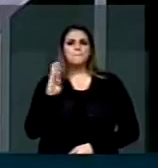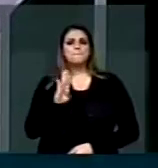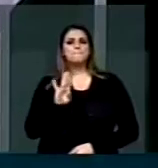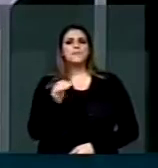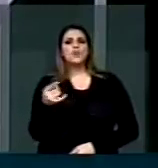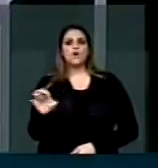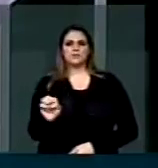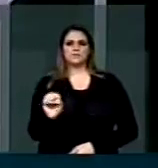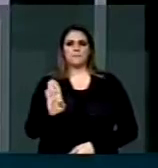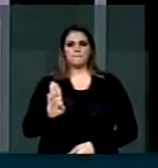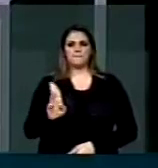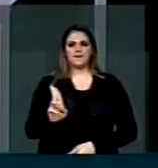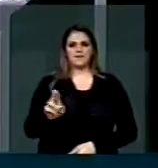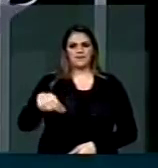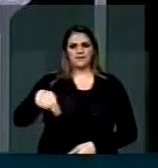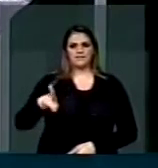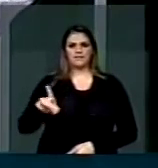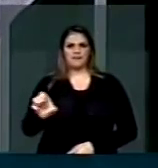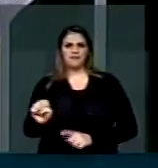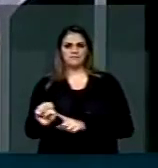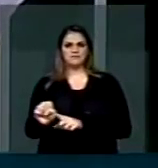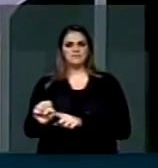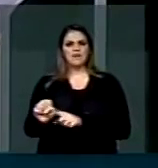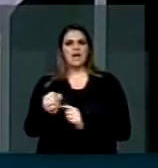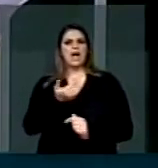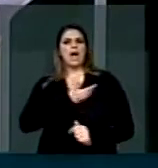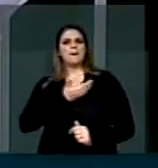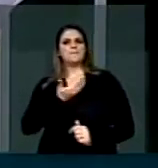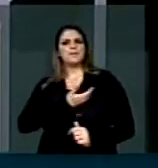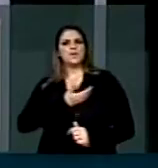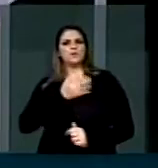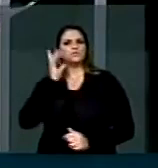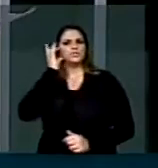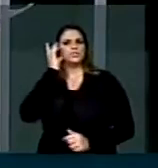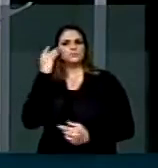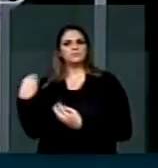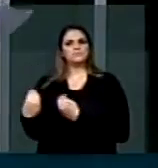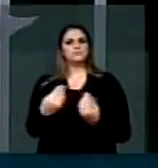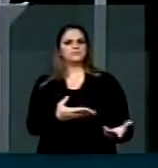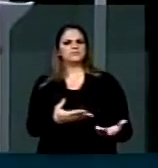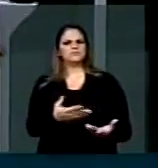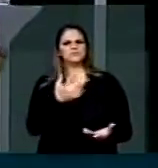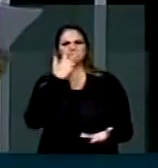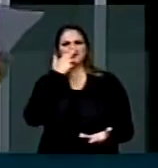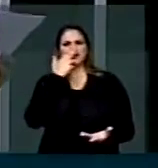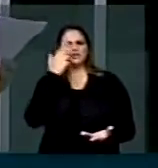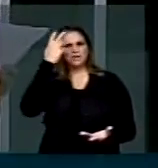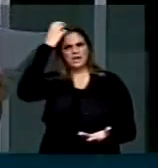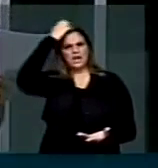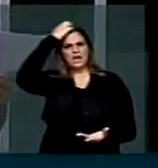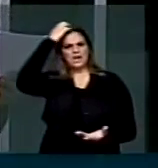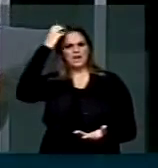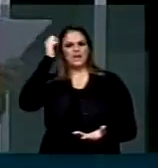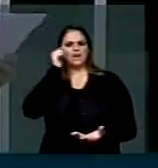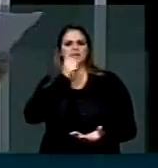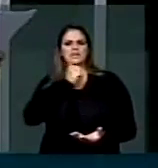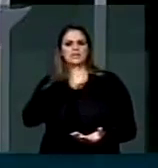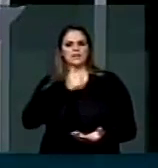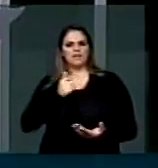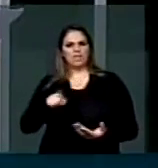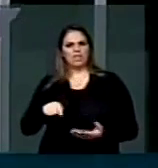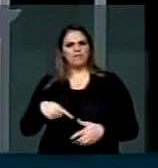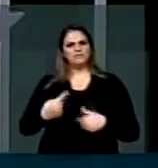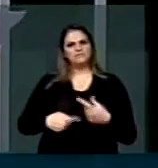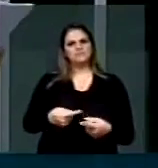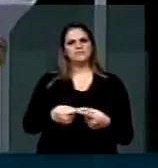BNDES aos empresários amigos da rainha. Exemplos estes dessa herança maldita que o atual governo deixará de legado ao